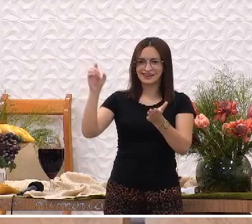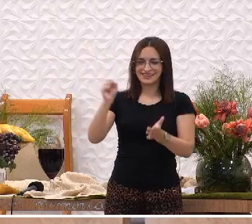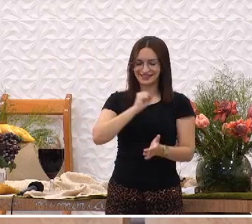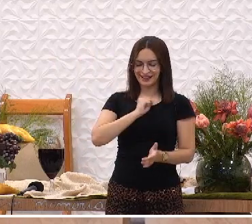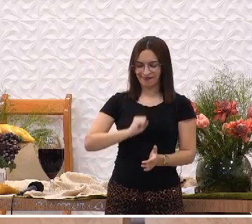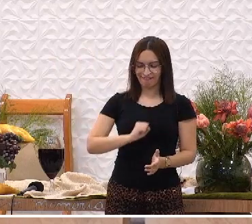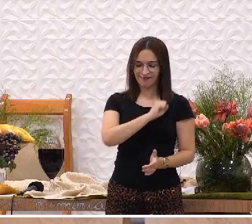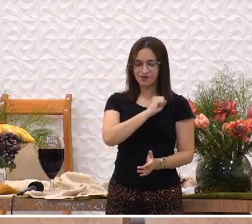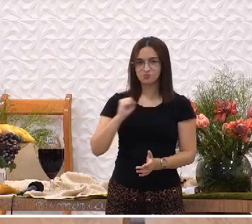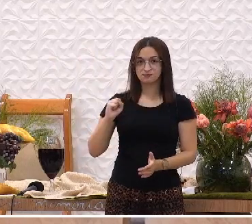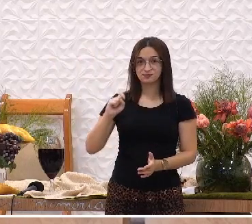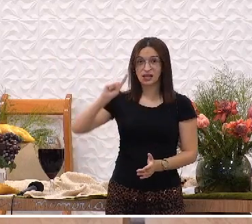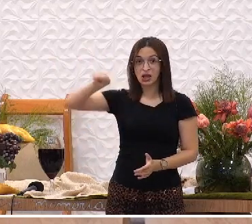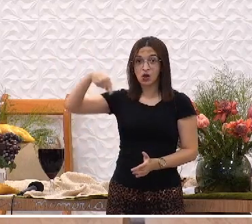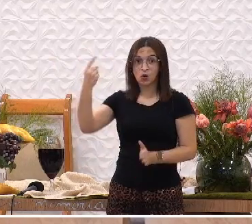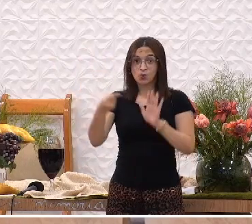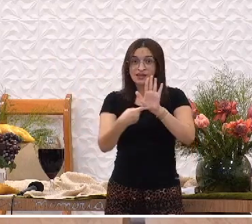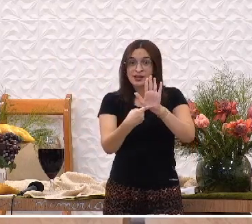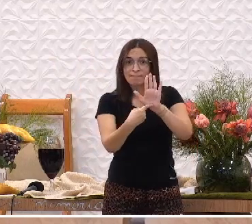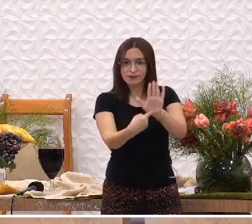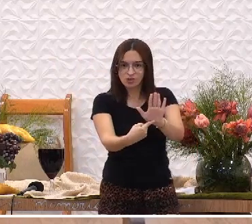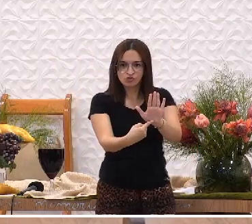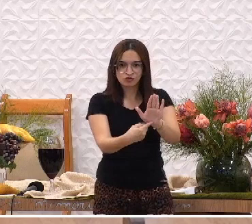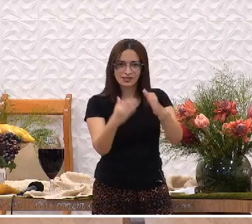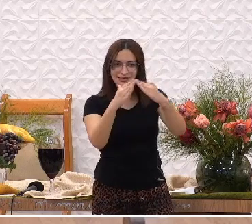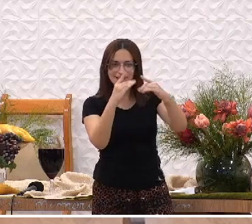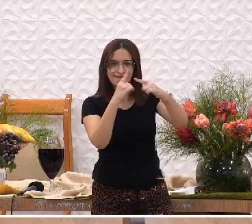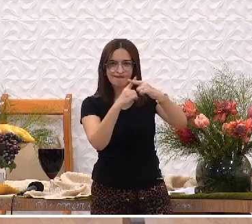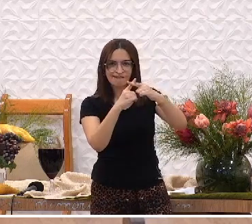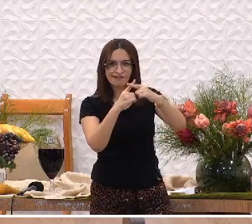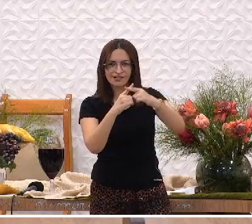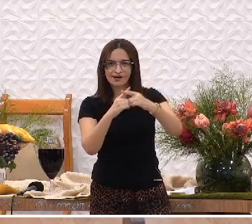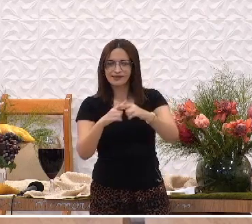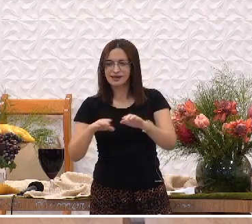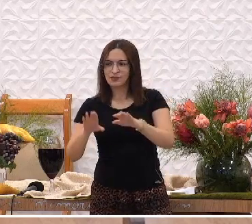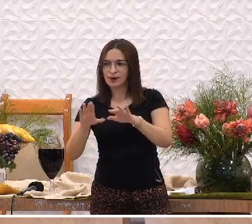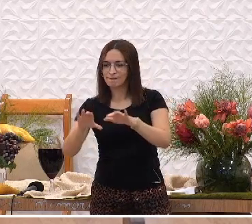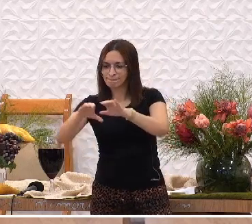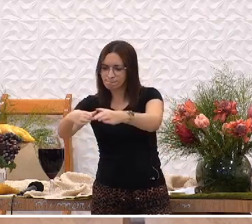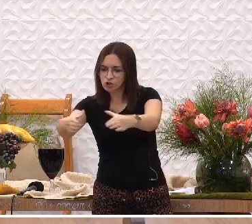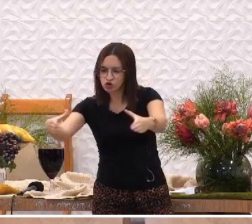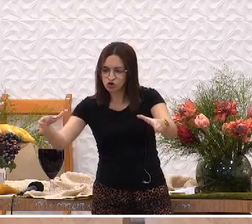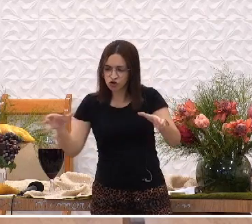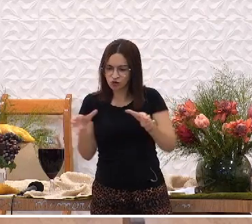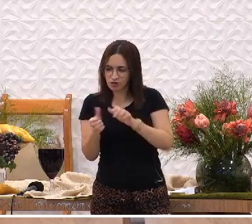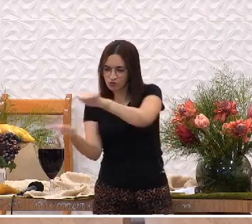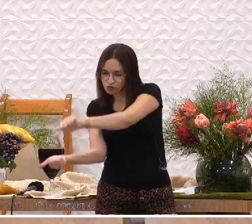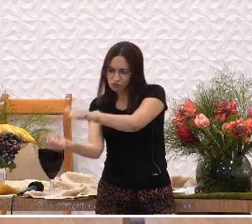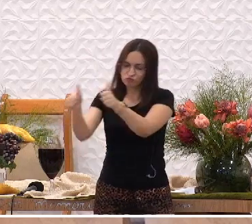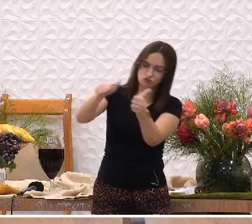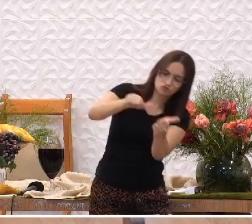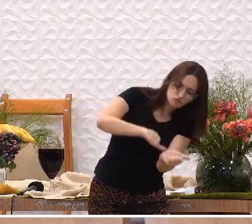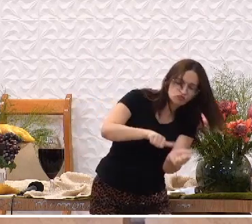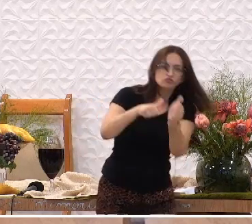Nessa outra imagem tem também uma pia batismal. Ou seja, lá atrás, não sei se vocês conseguem ver daí, tem uma mesa perto